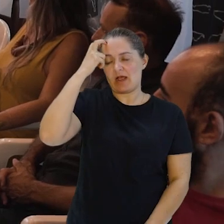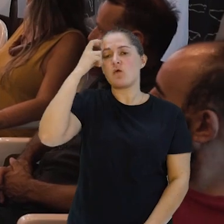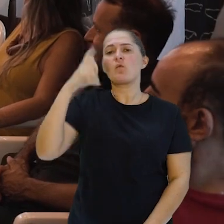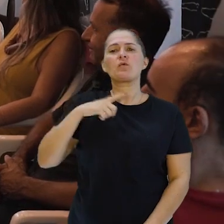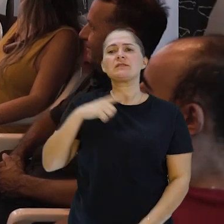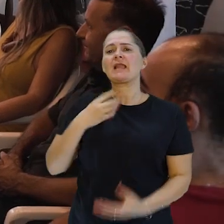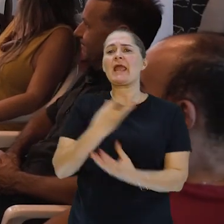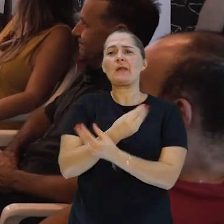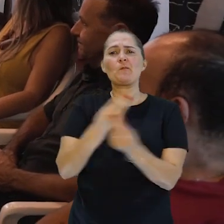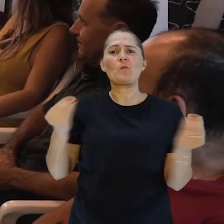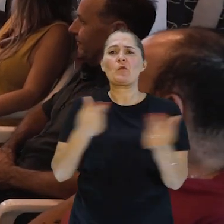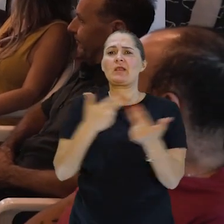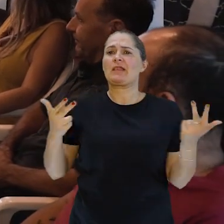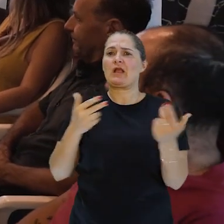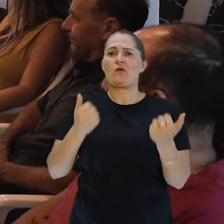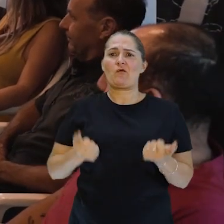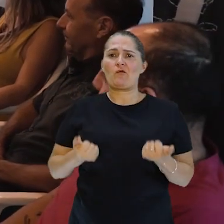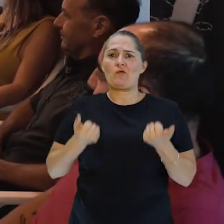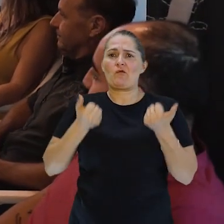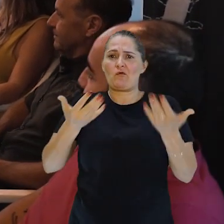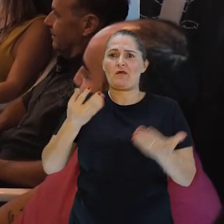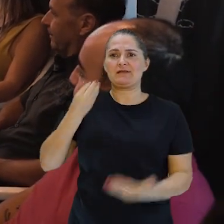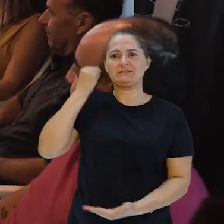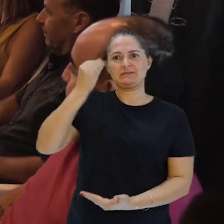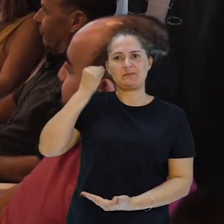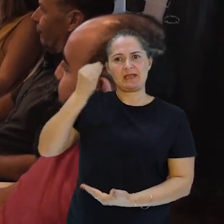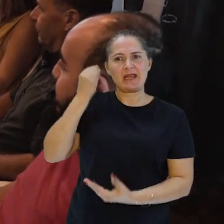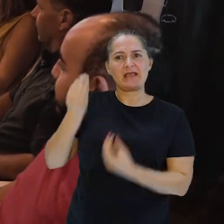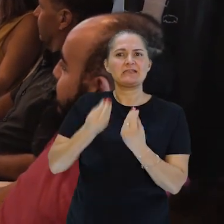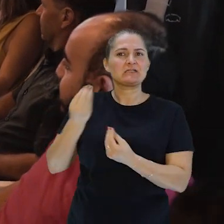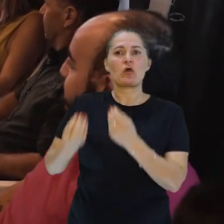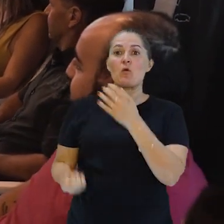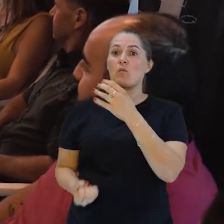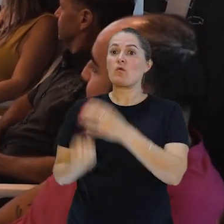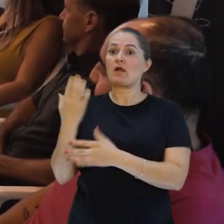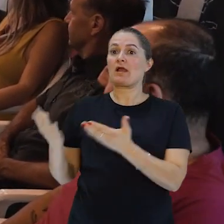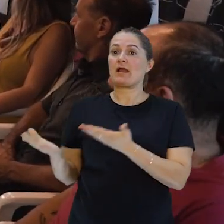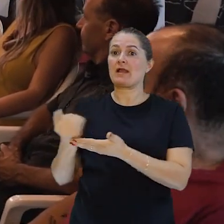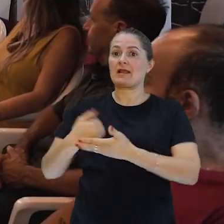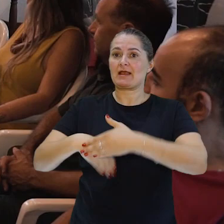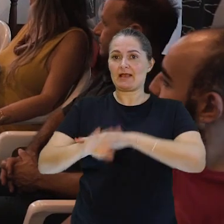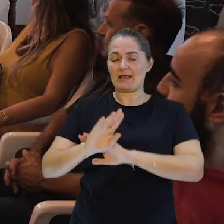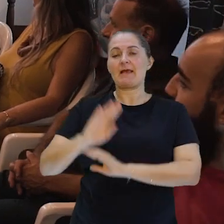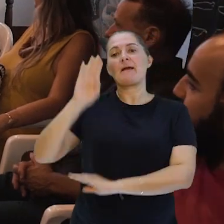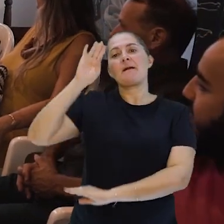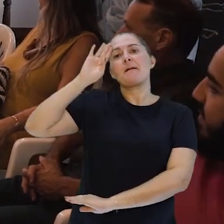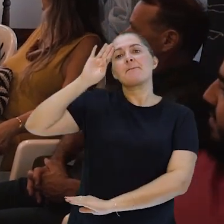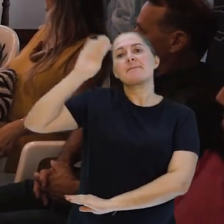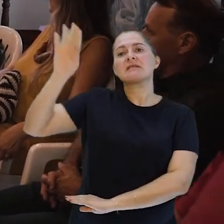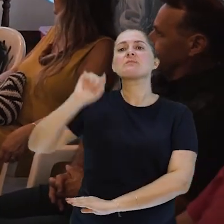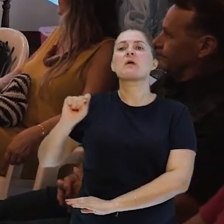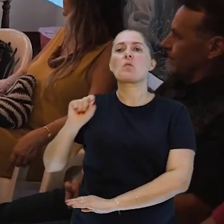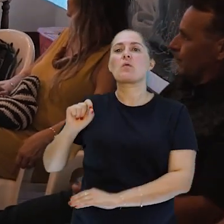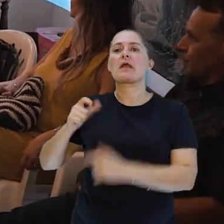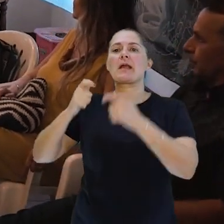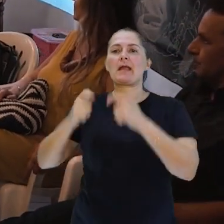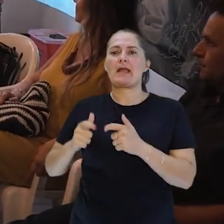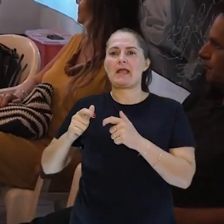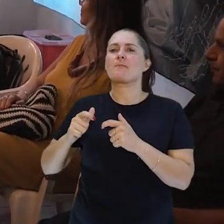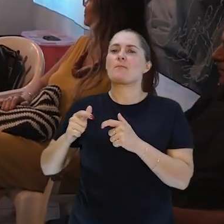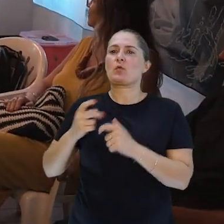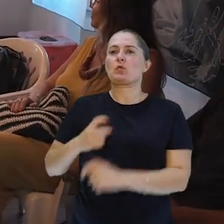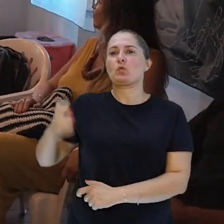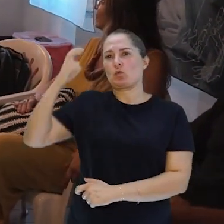Então ele tem bastante contribuição na parte de criação de acervos, né, em especial lá do Ponto de Cultura do Vale dos